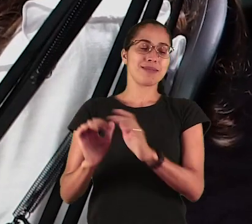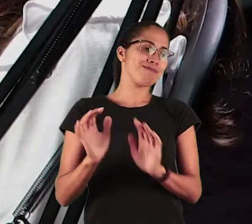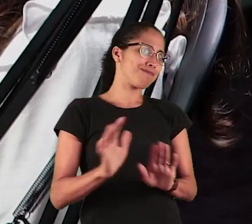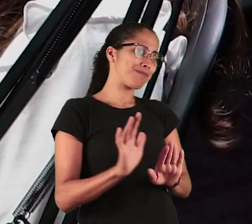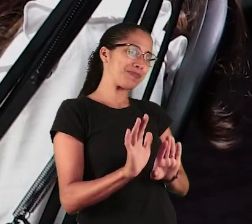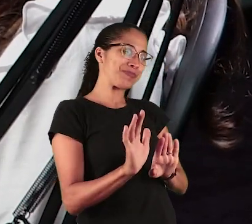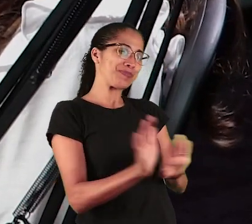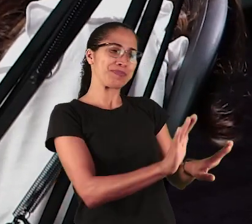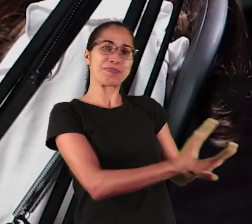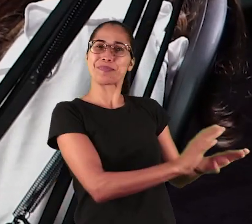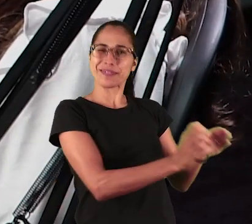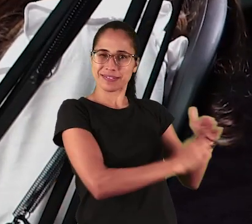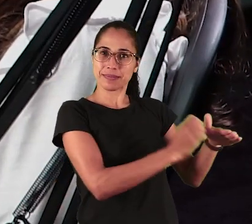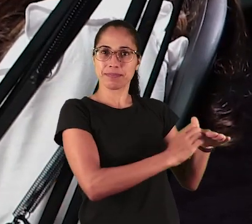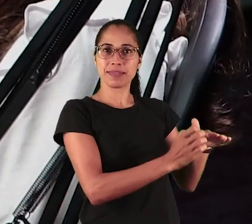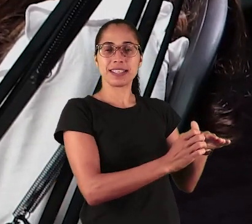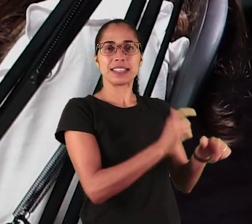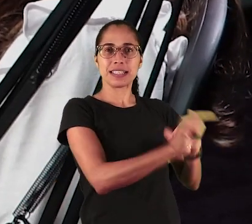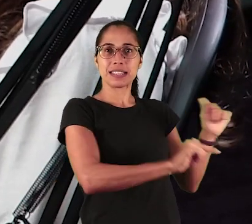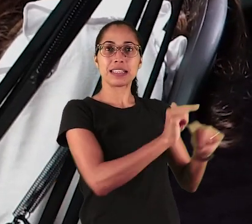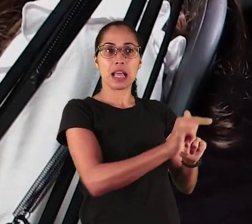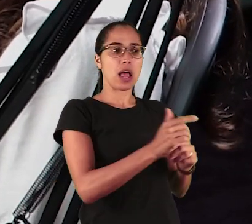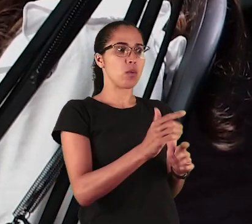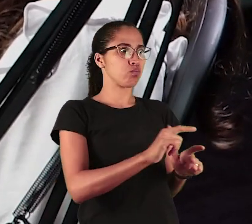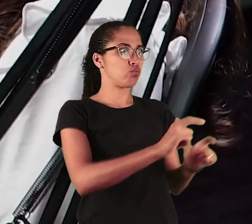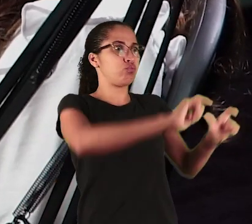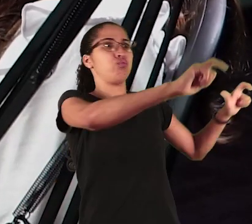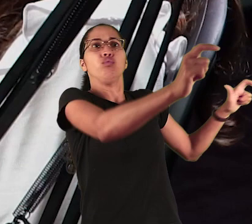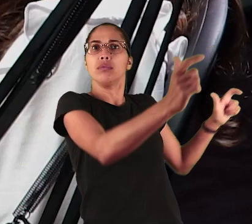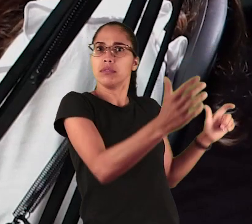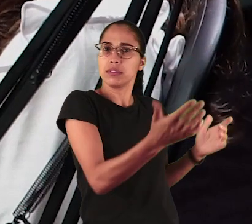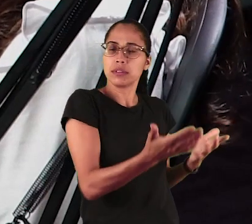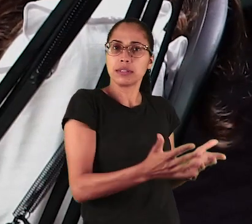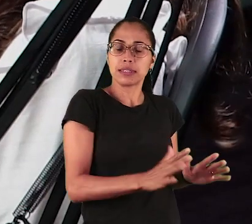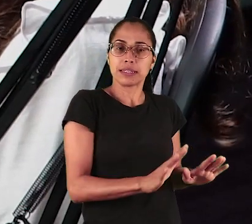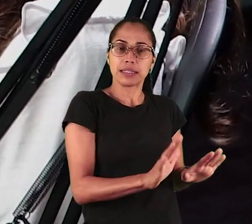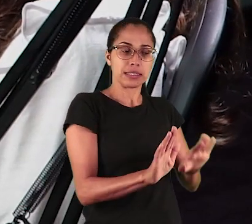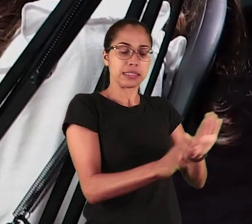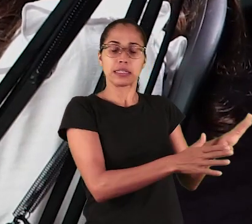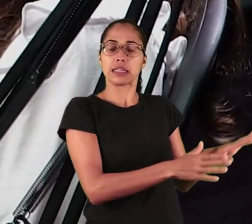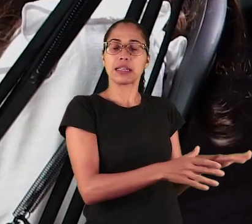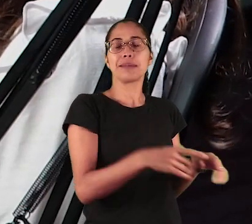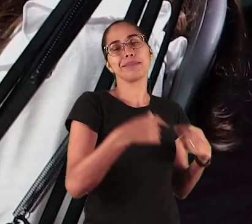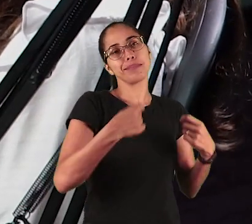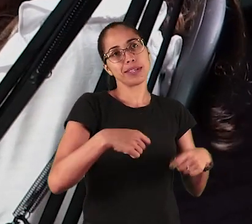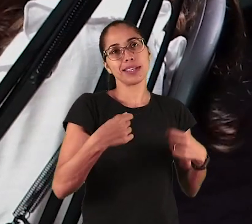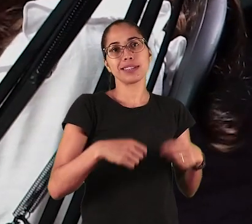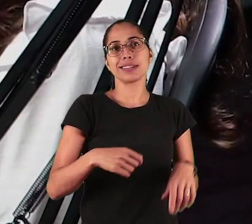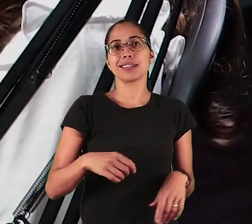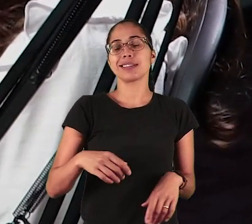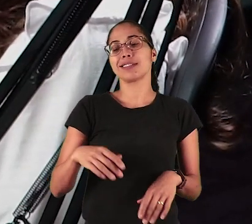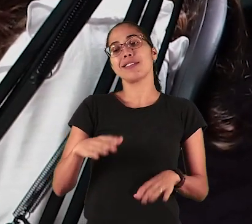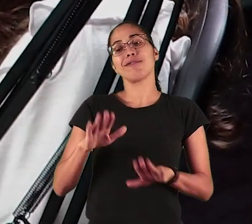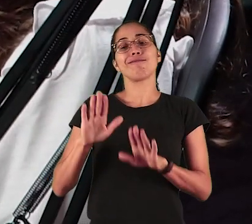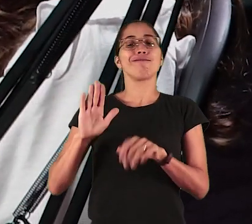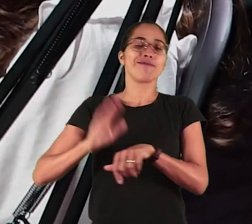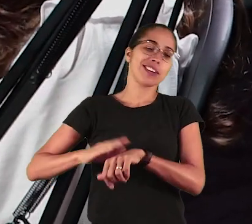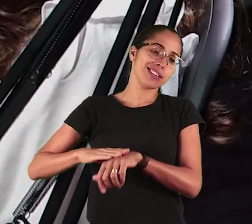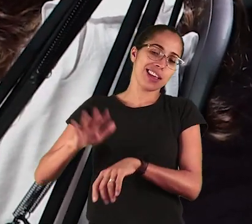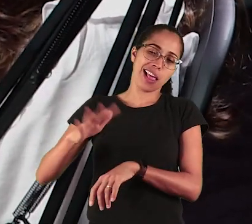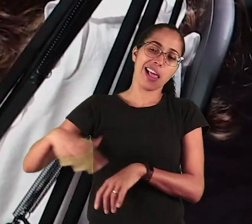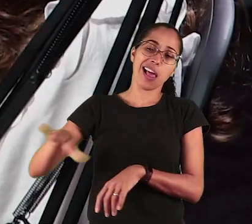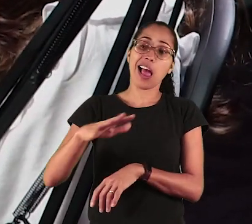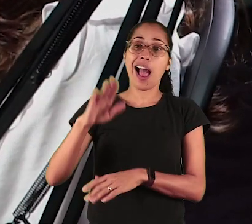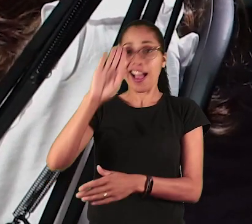e eu tô deixando de lado todo uma estrutura né assim estrutura robusta e muito bem montada tem que ser para fazer alguma coisa